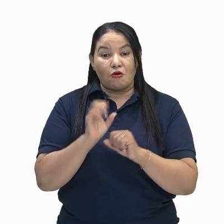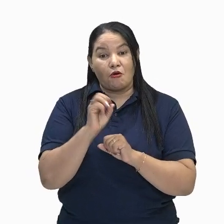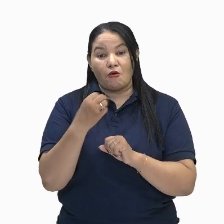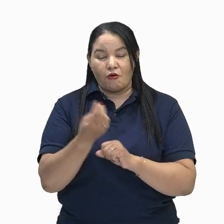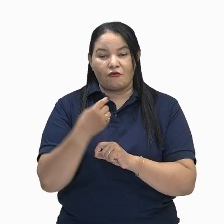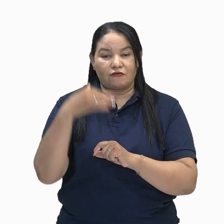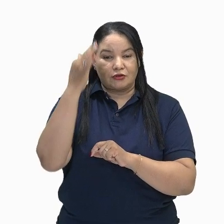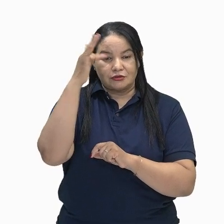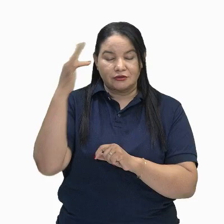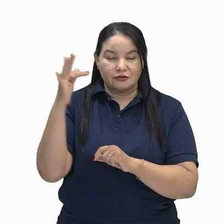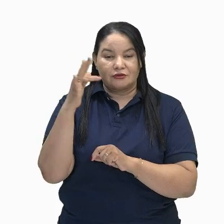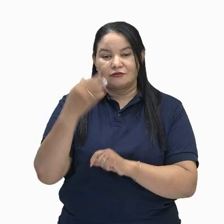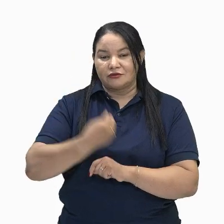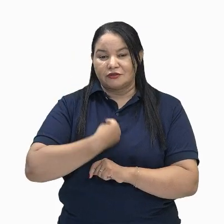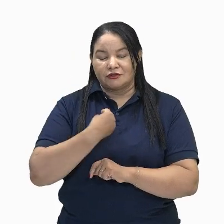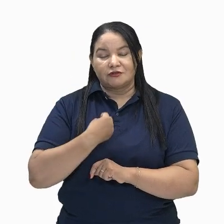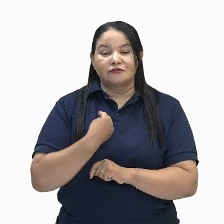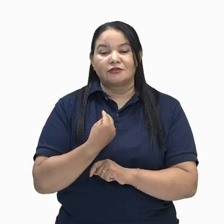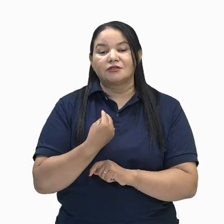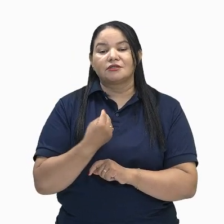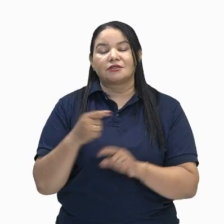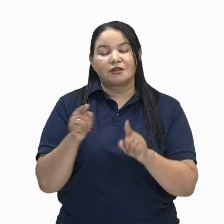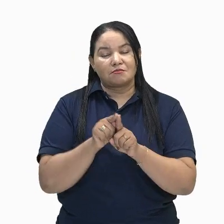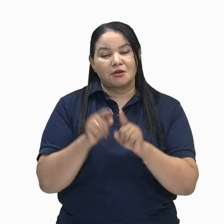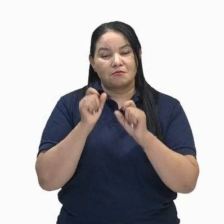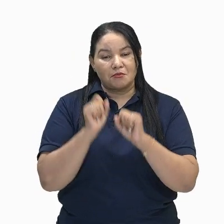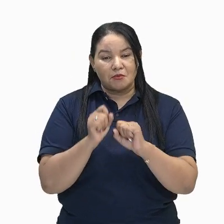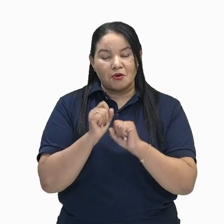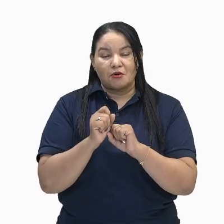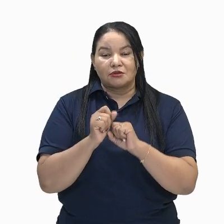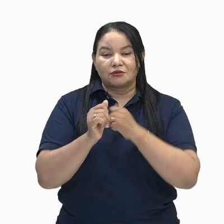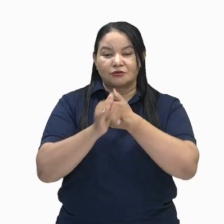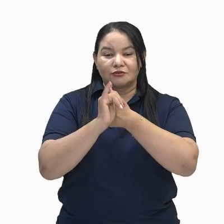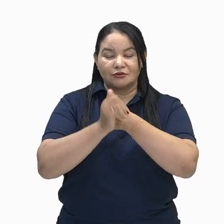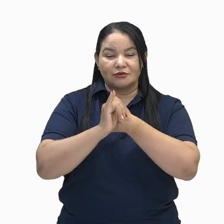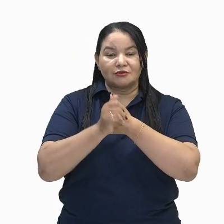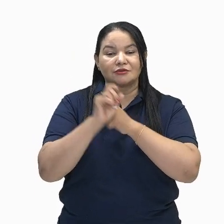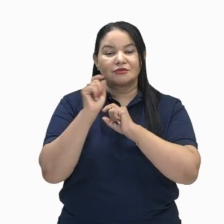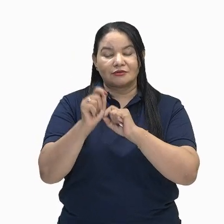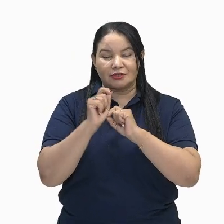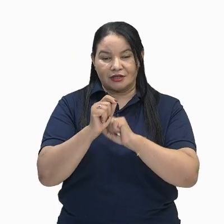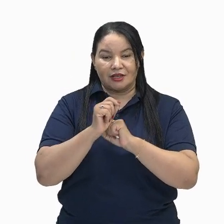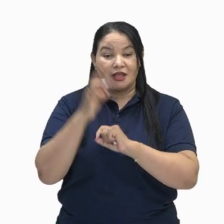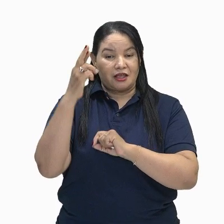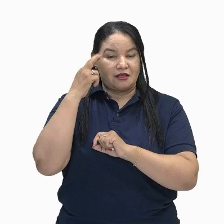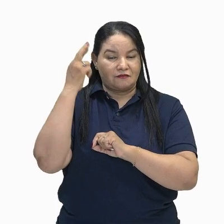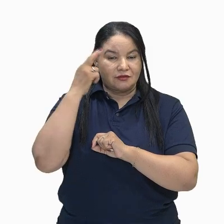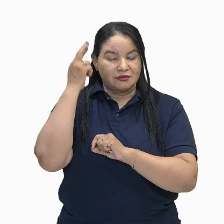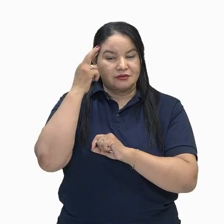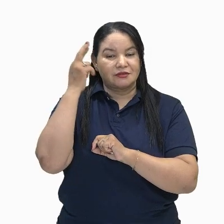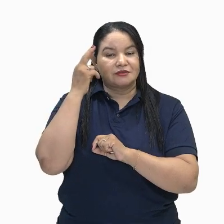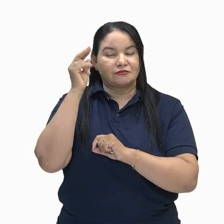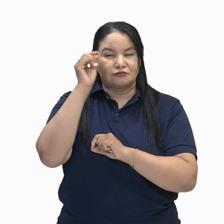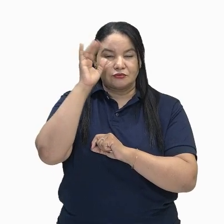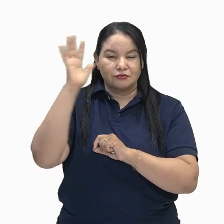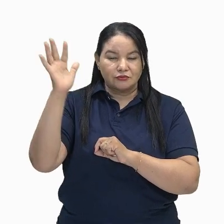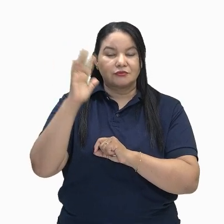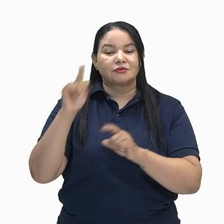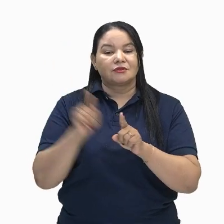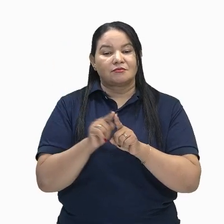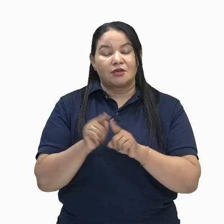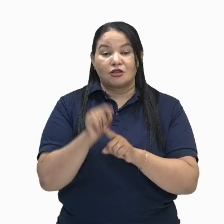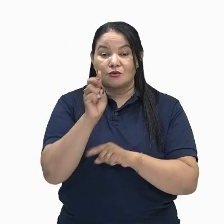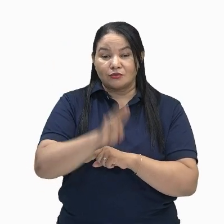filosófica, existencial, ele pode utilizar uma crônica reflexiva, né, utilizar palavras que vai remeter a